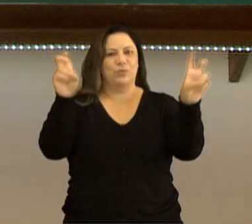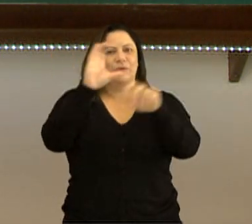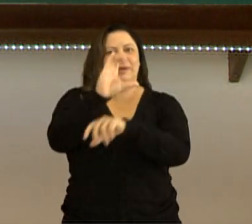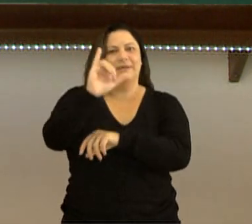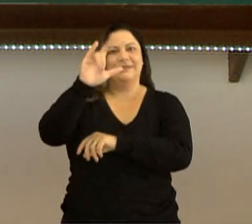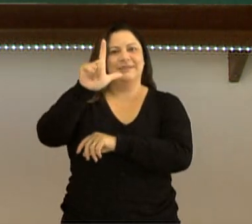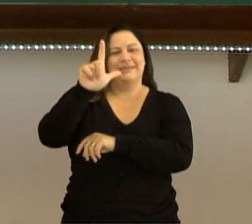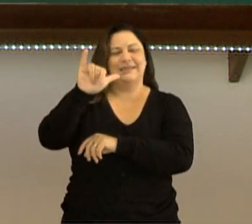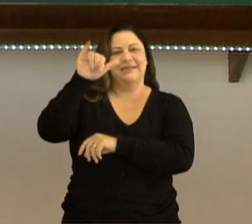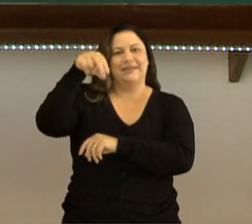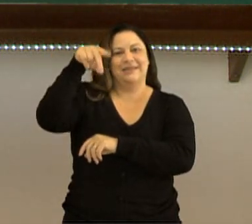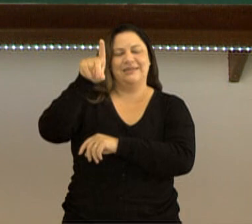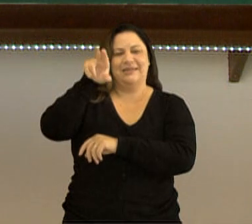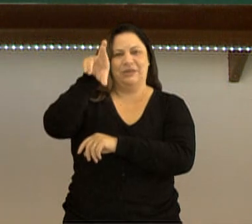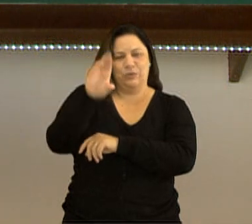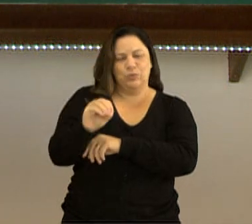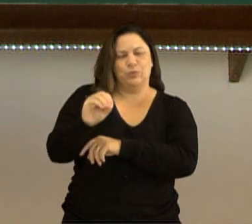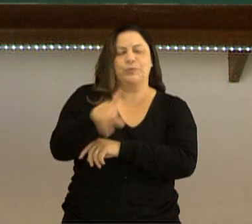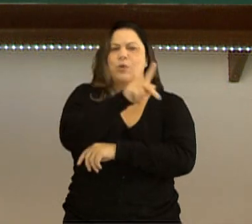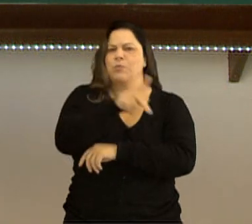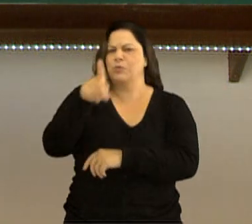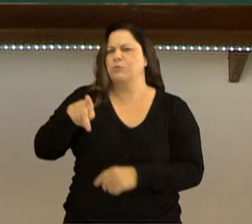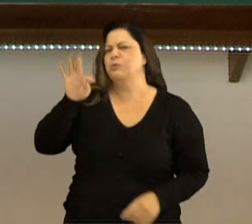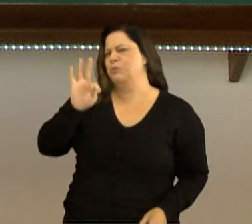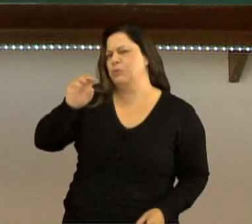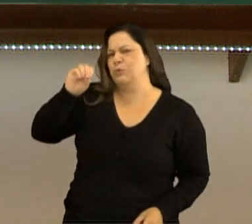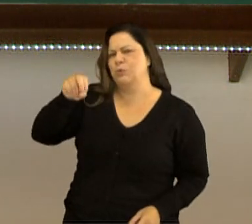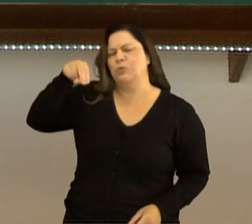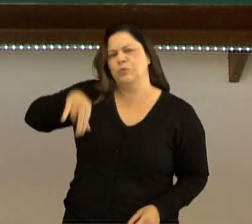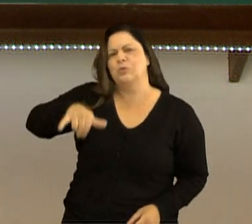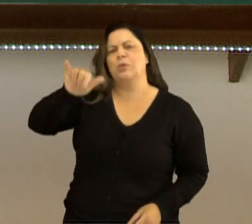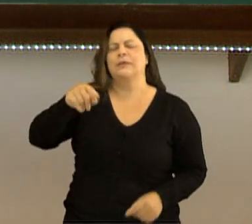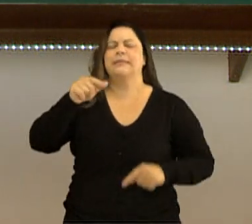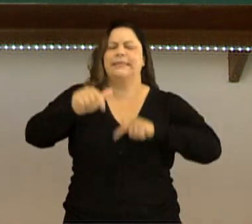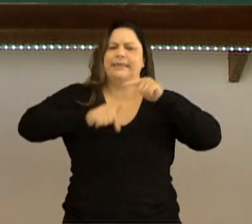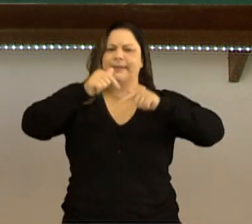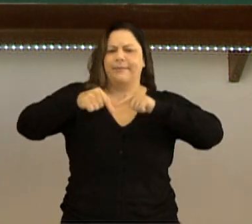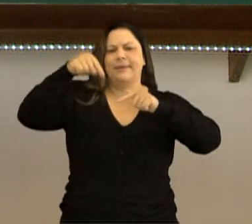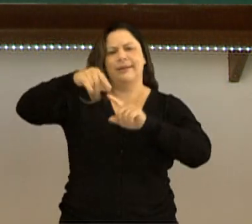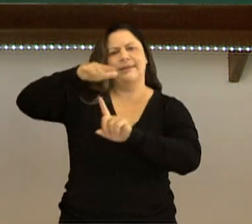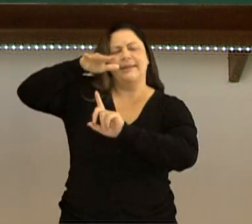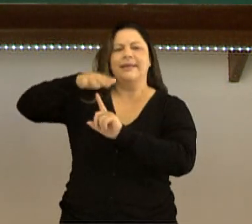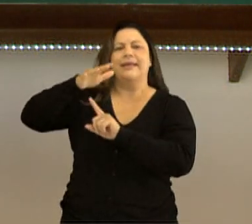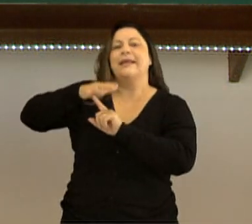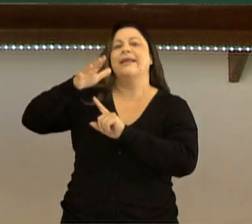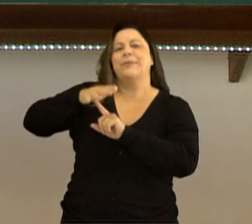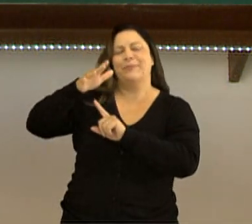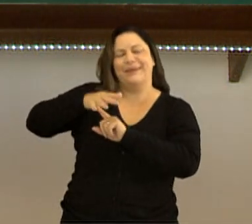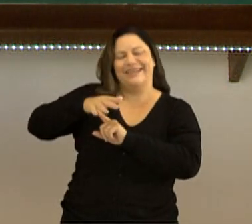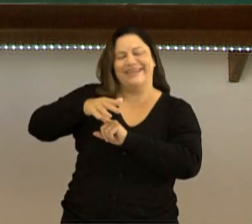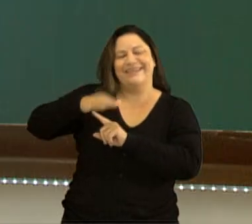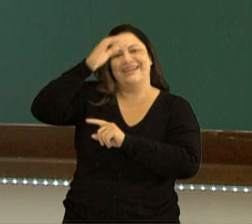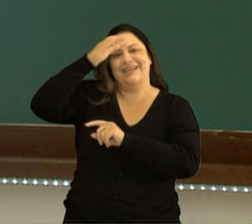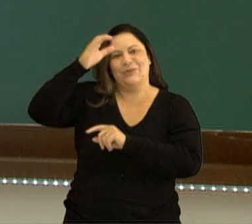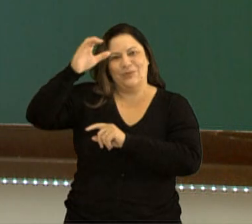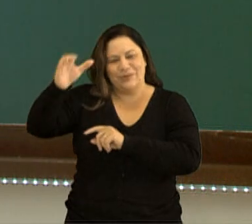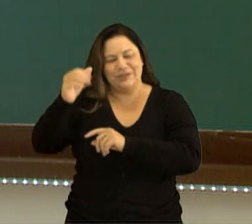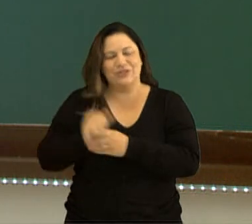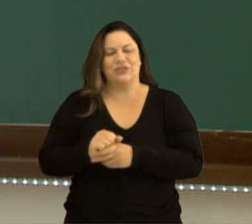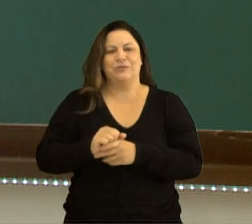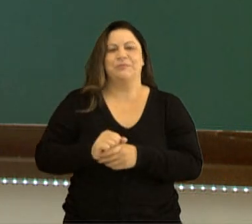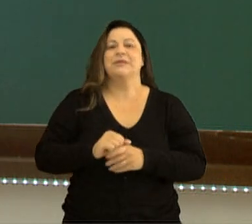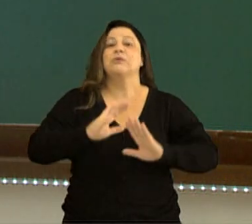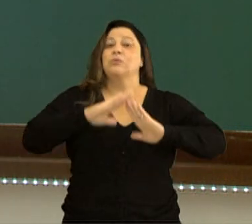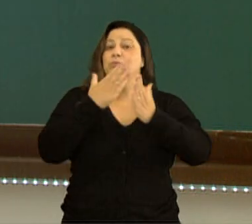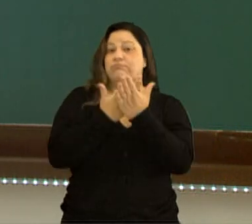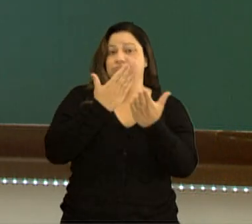sou o professor Tony, trabalho aqui em Curitiba no Colégio Estadual do Paraná. Então, o que a gente vai relembrar nessa